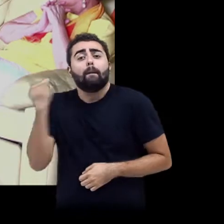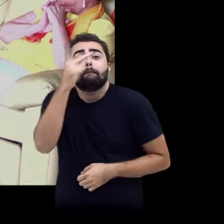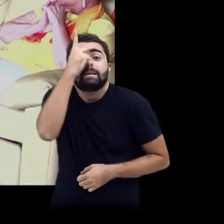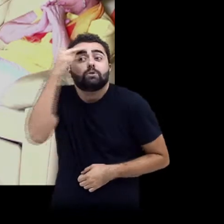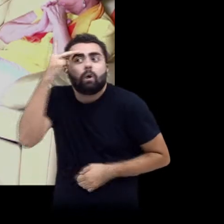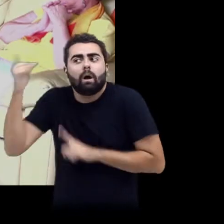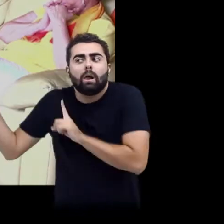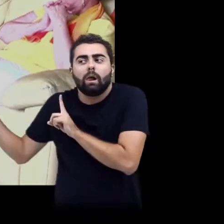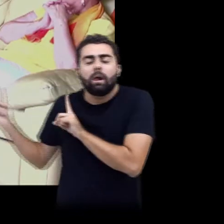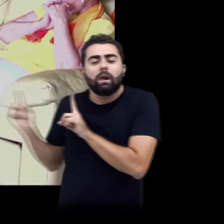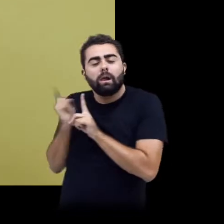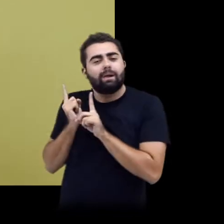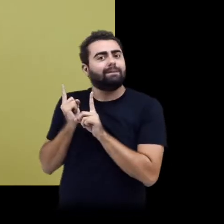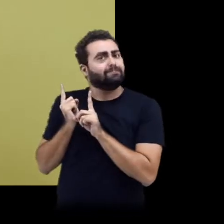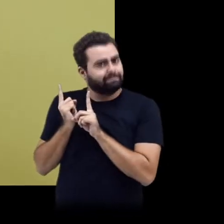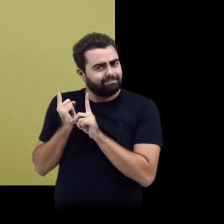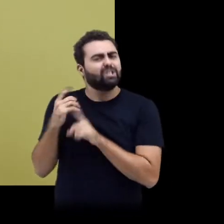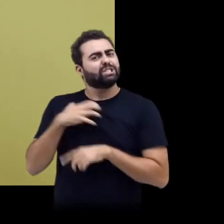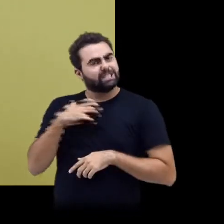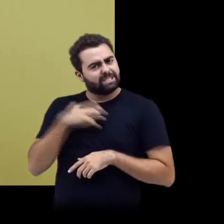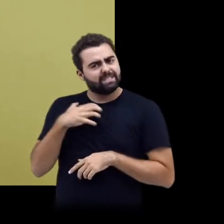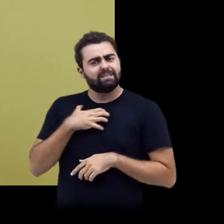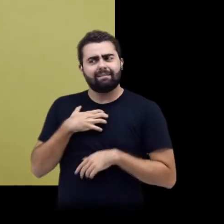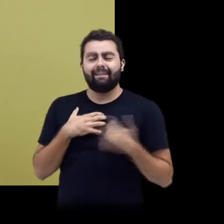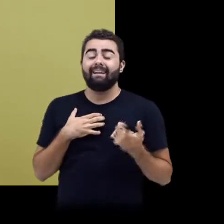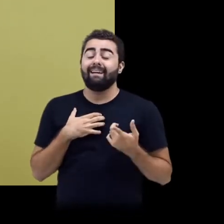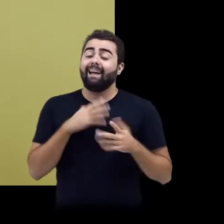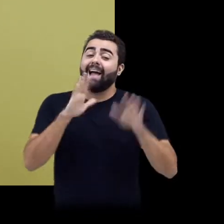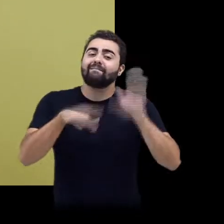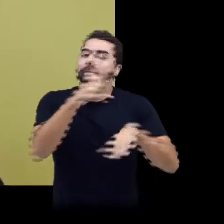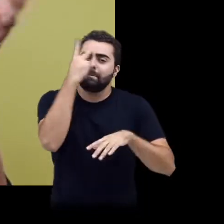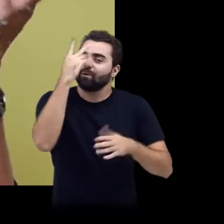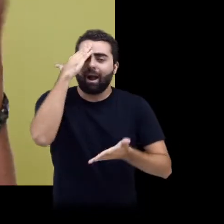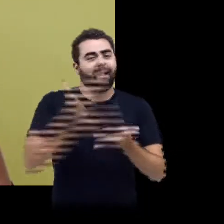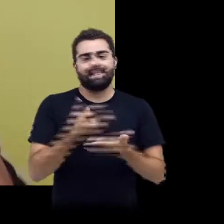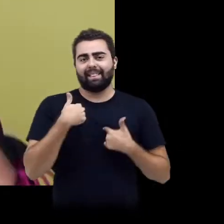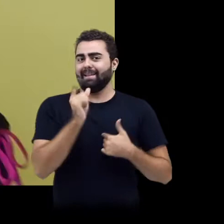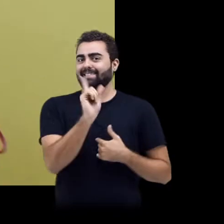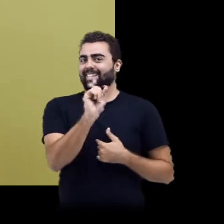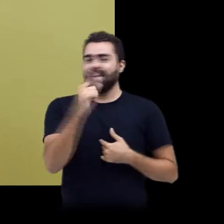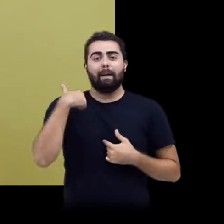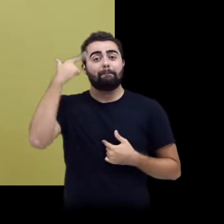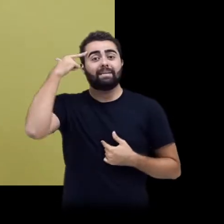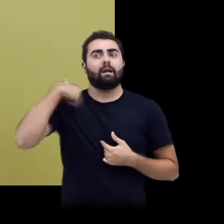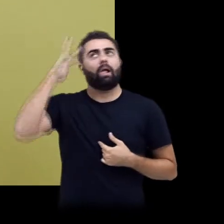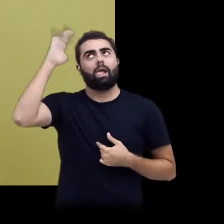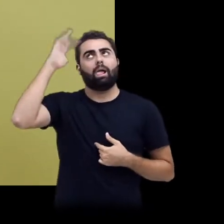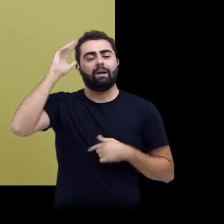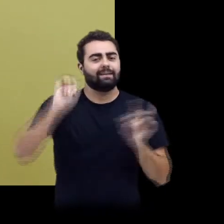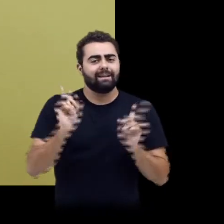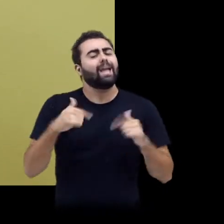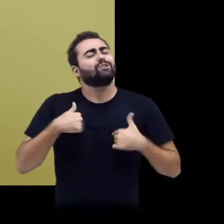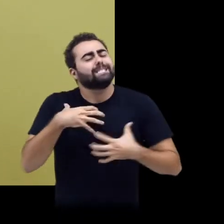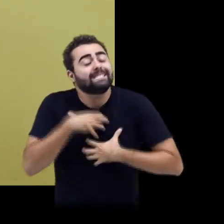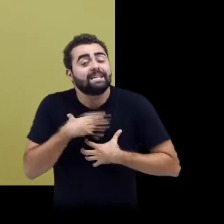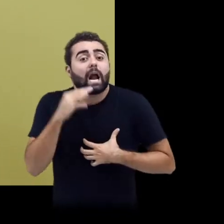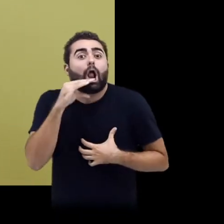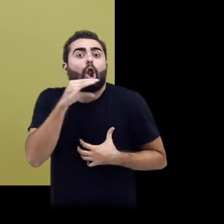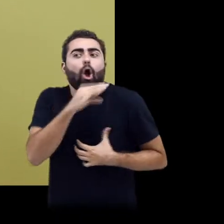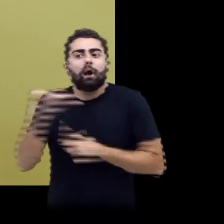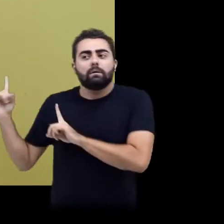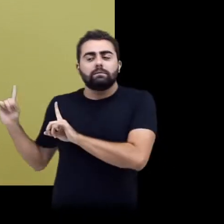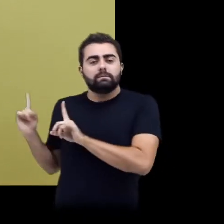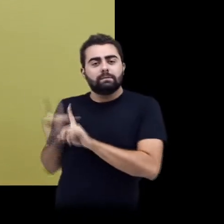mim. E não acredita, ele deve achar que é fantasia minha, mas eu senti. Veio aqui, eu senti o calor da pessoa aqui no lugar onde ele